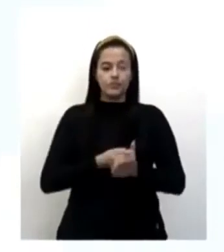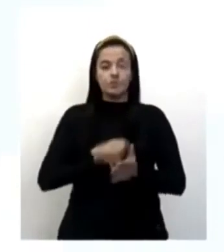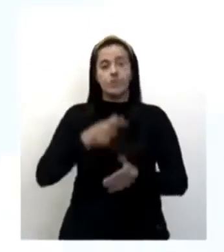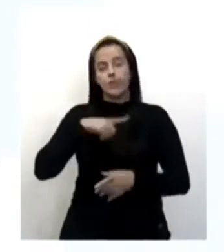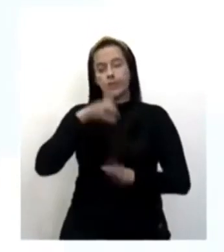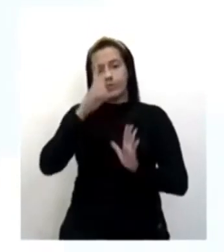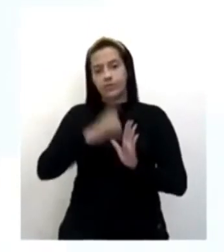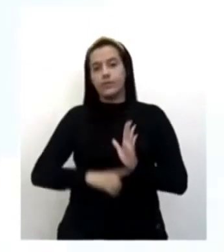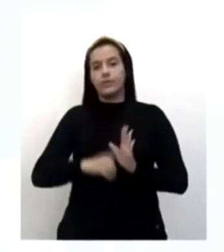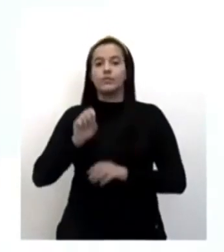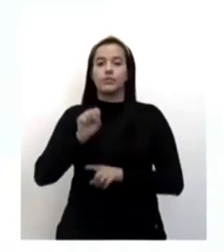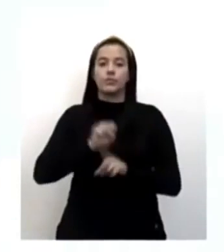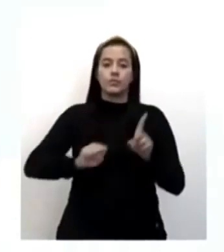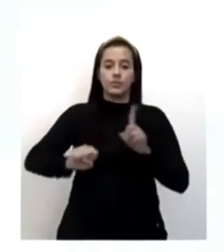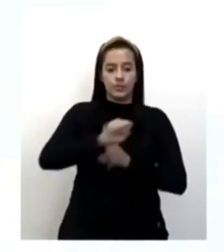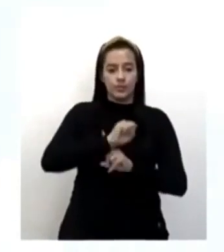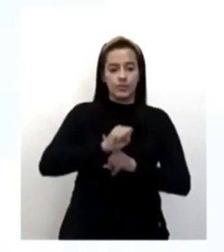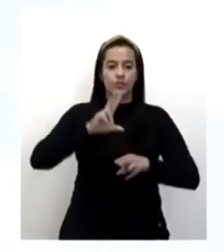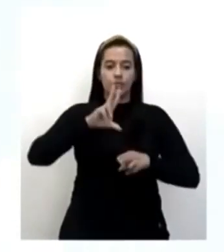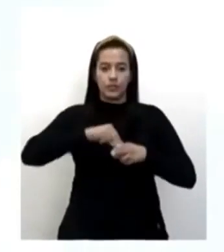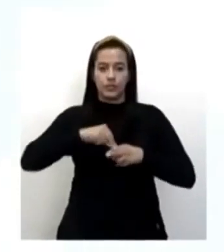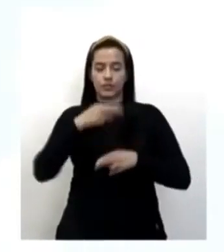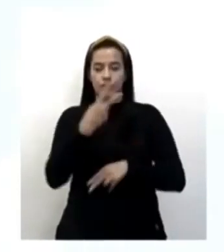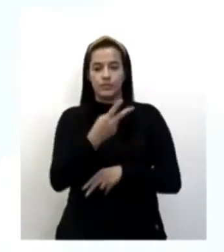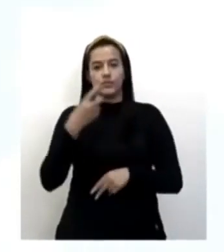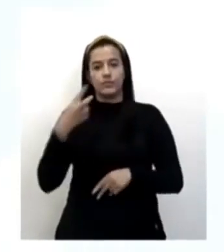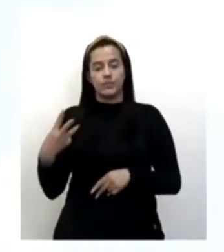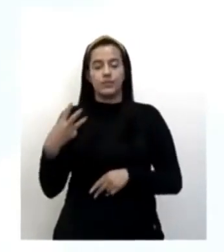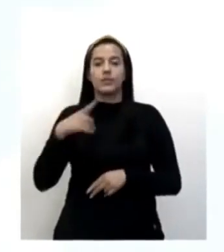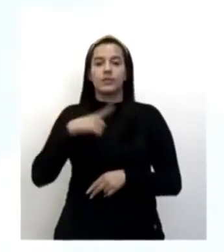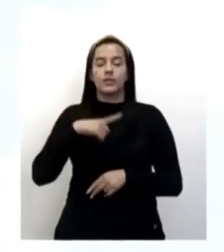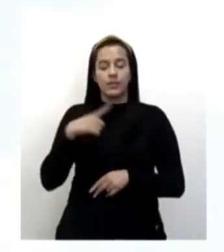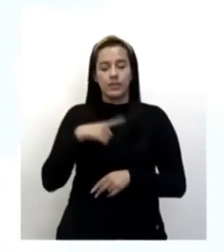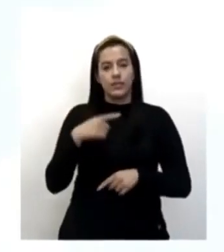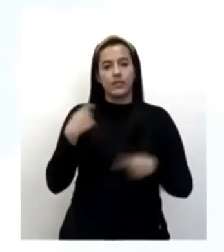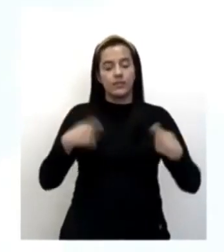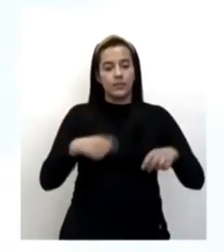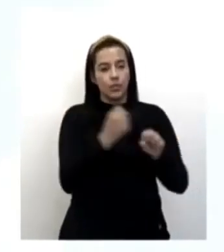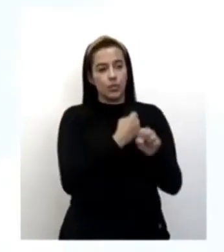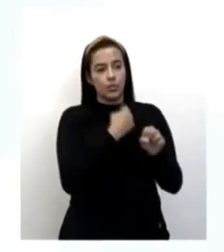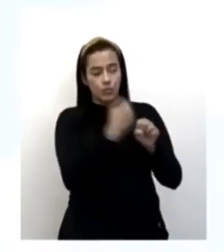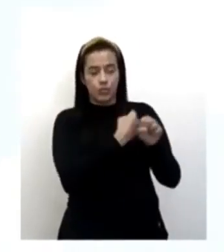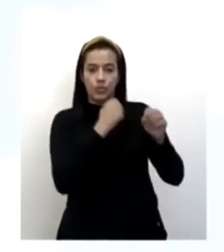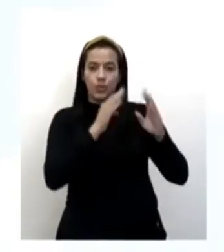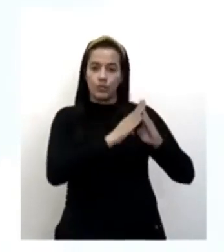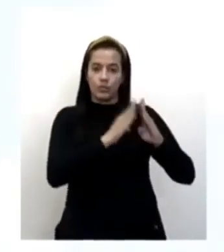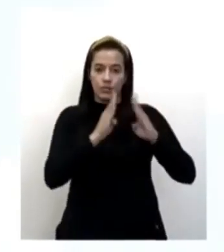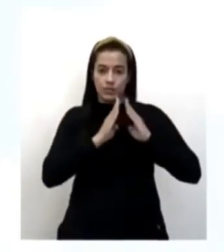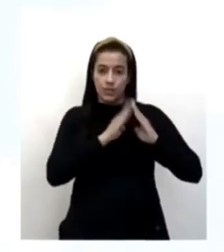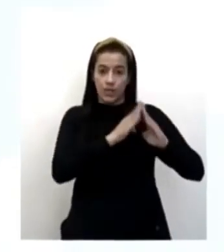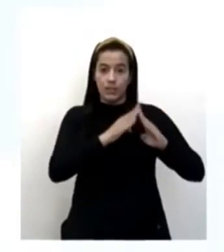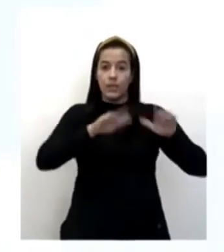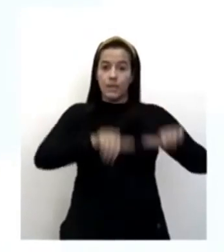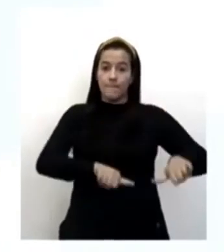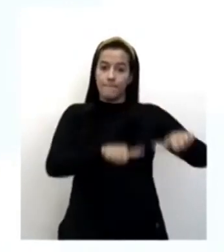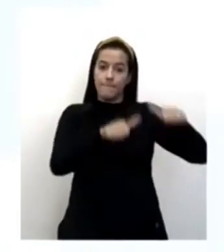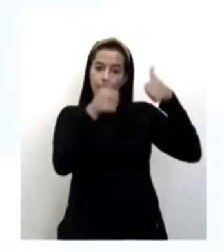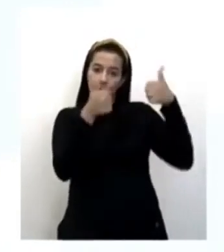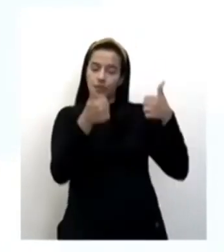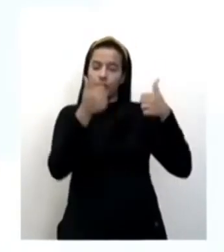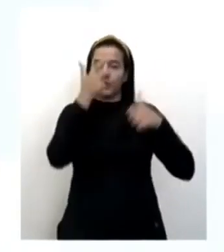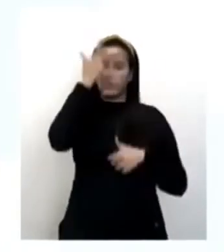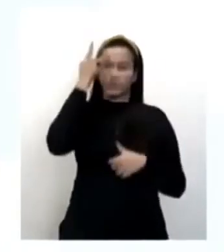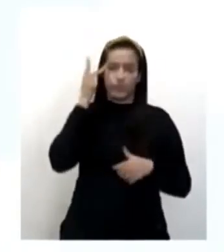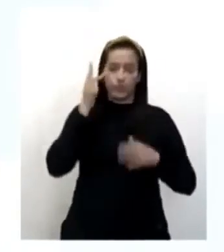social e estabelece em seu artigo 23 a promoção de programas de construção de moradias e a melhoria das condições